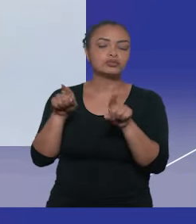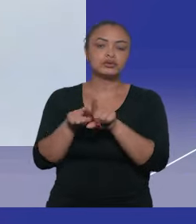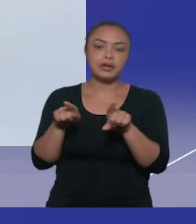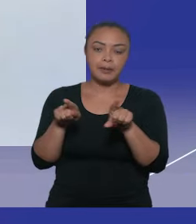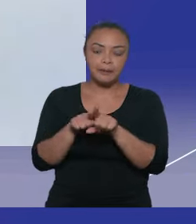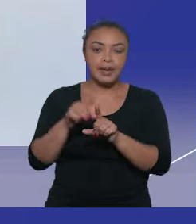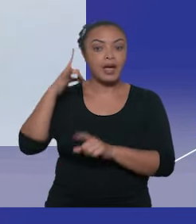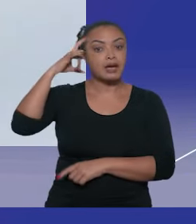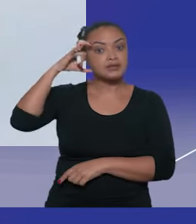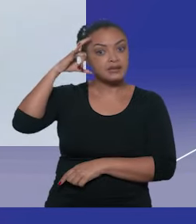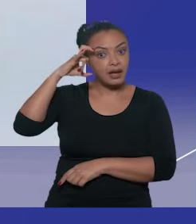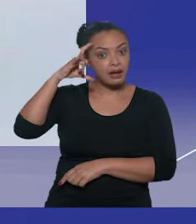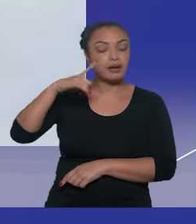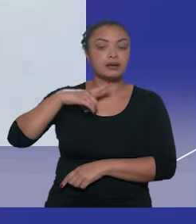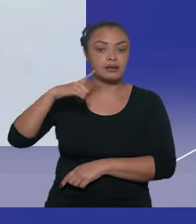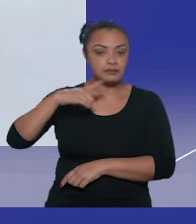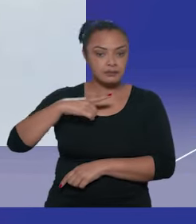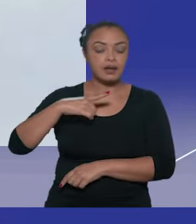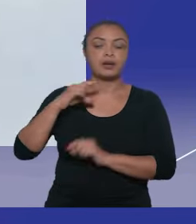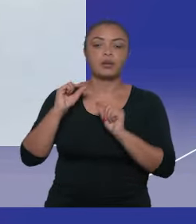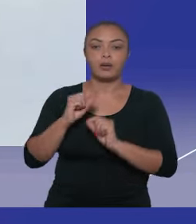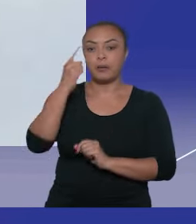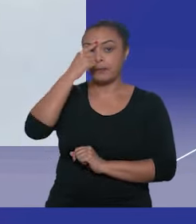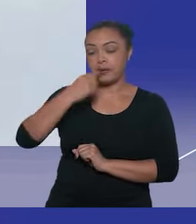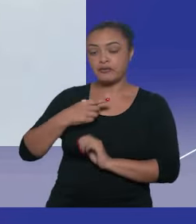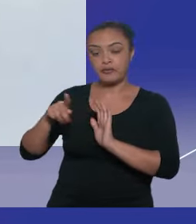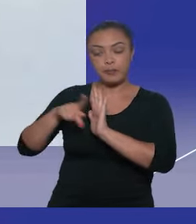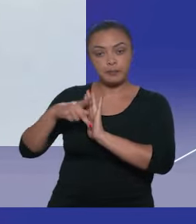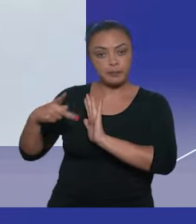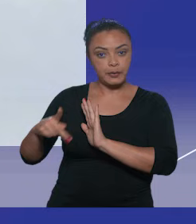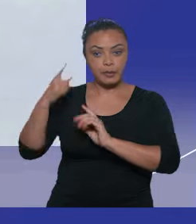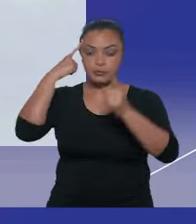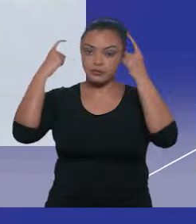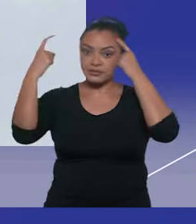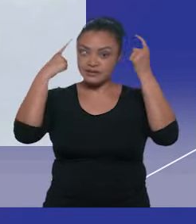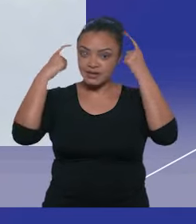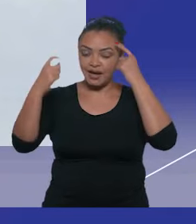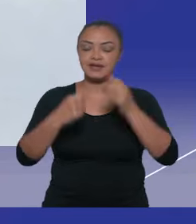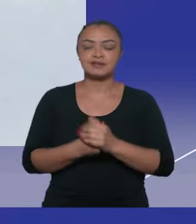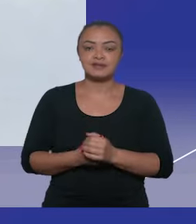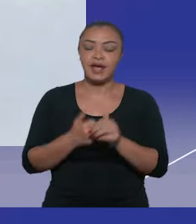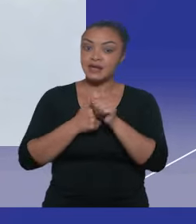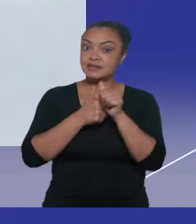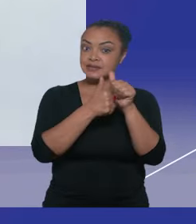no Instagram e no nosso perfil podcast.insights. Segue a gente e